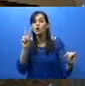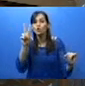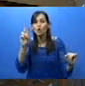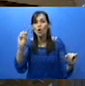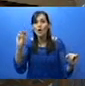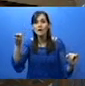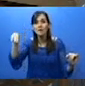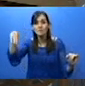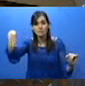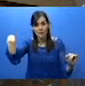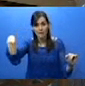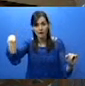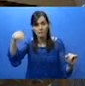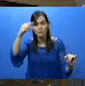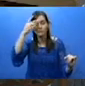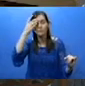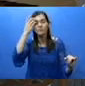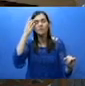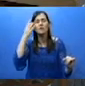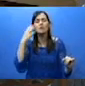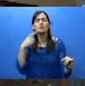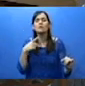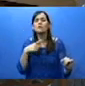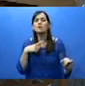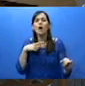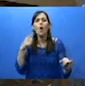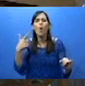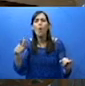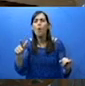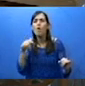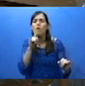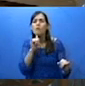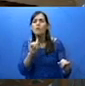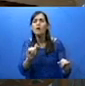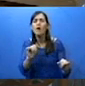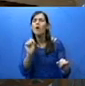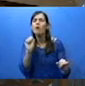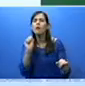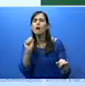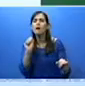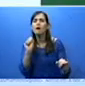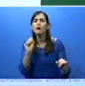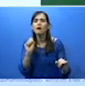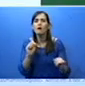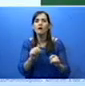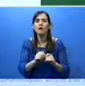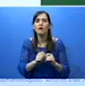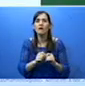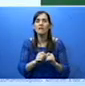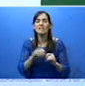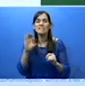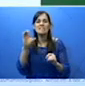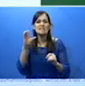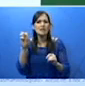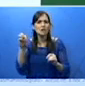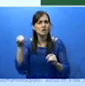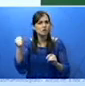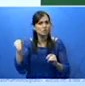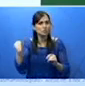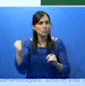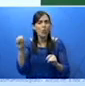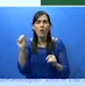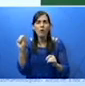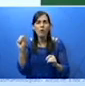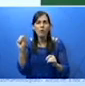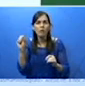metros. E tem outra informação, de 150 a 170 centímetros. É comprimento também? É massa